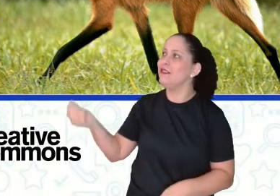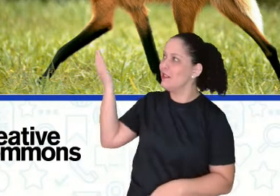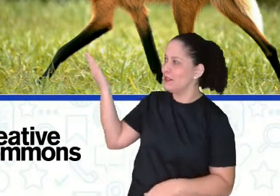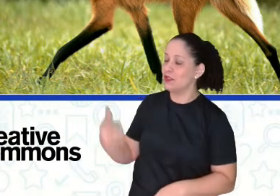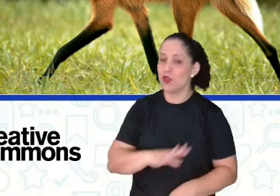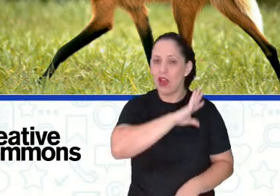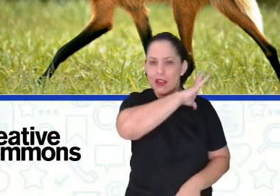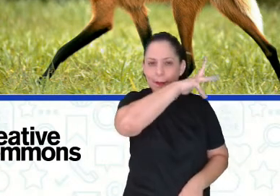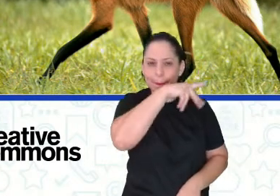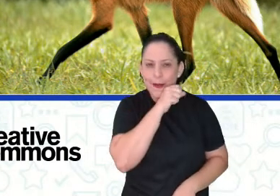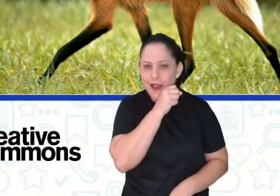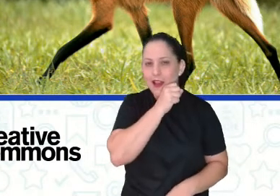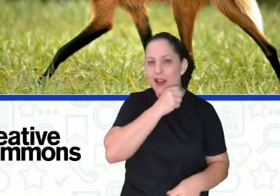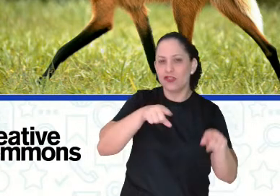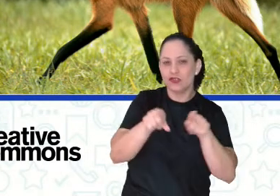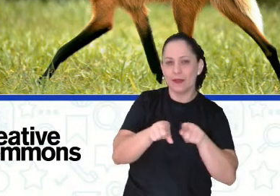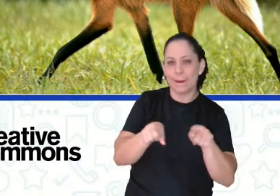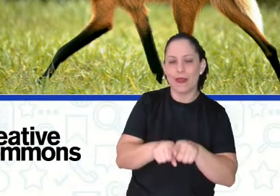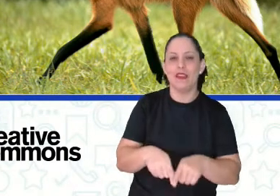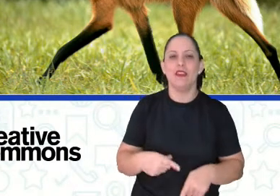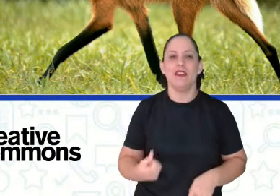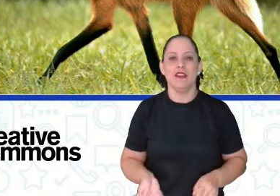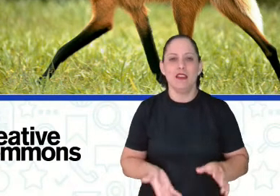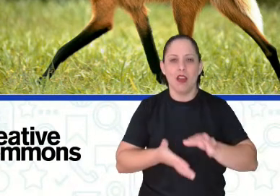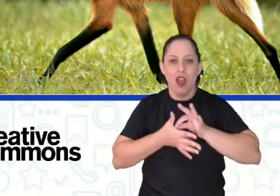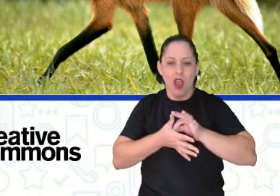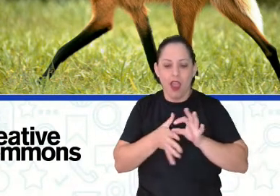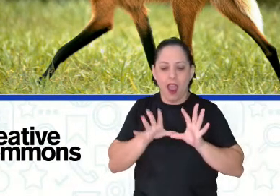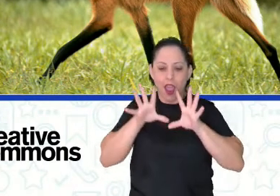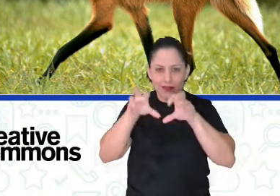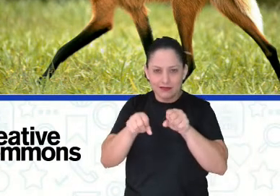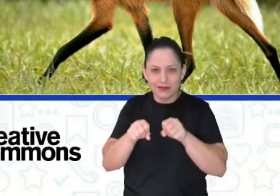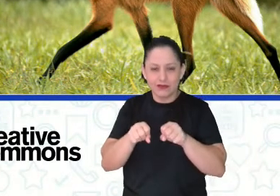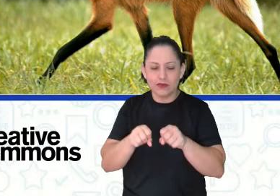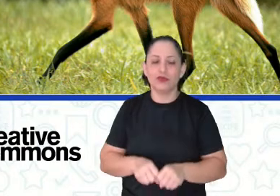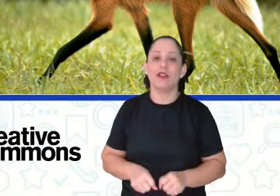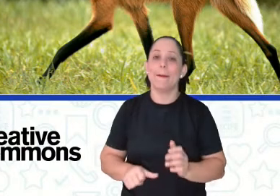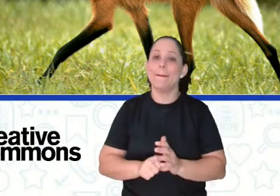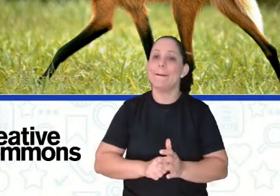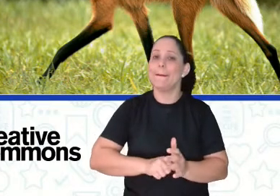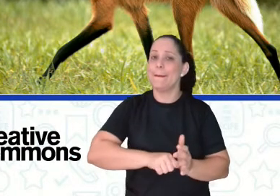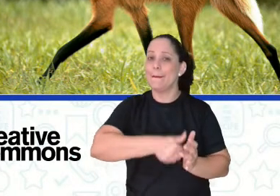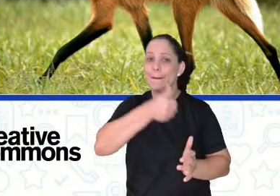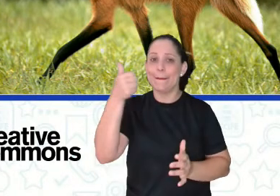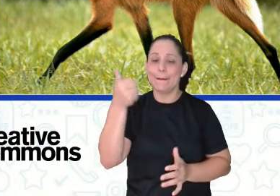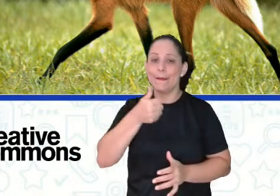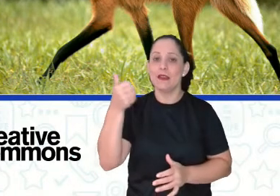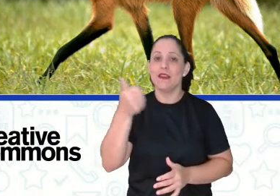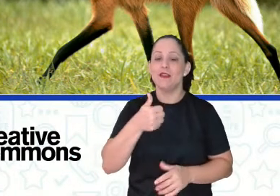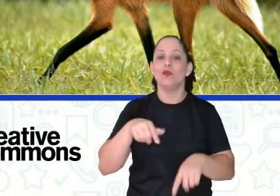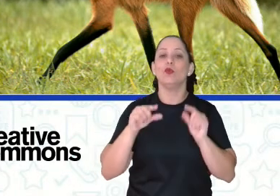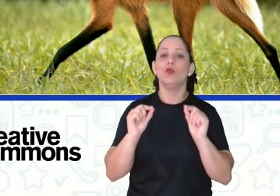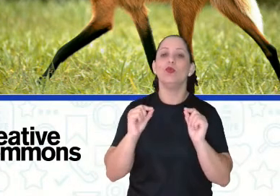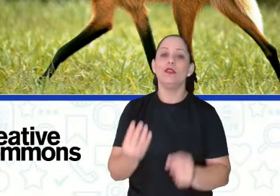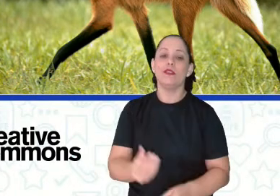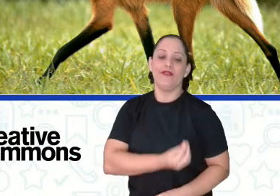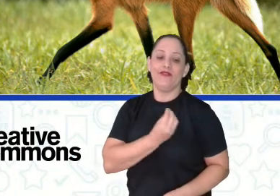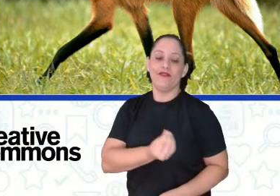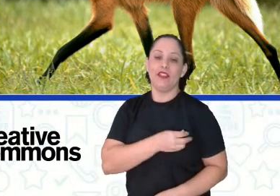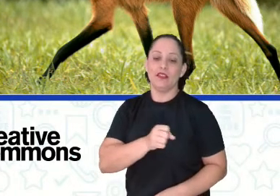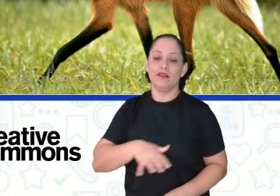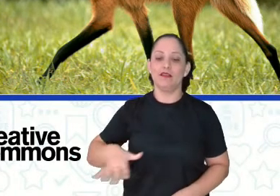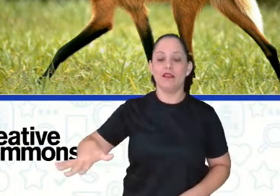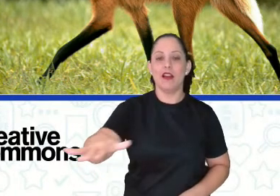herbívoros chegam os carnívoros. Então, quem primeiro dá, né, o pontapé de vida em um ambiente,